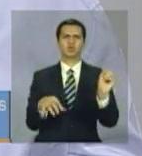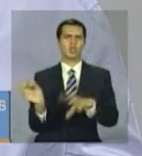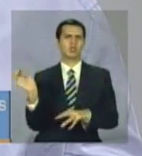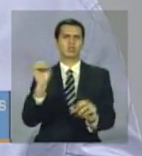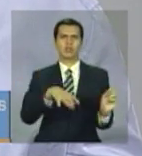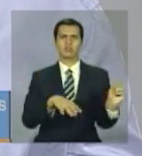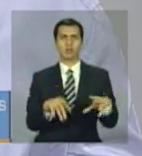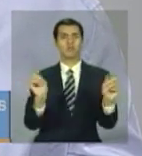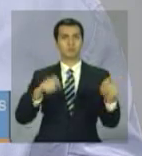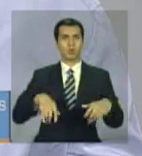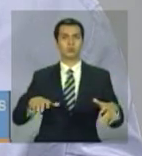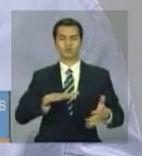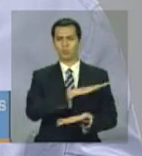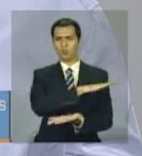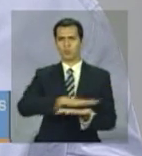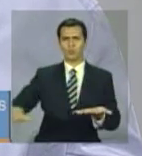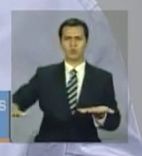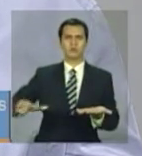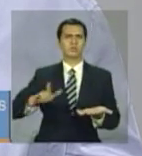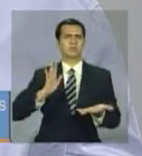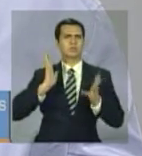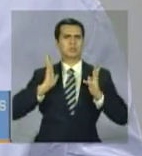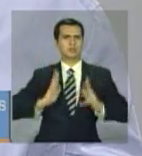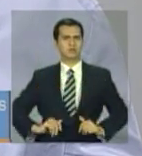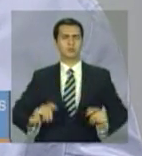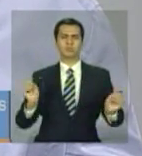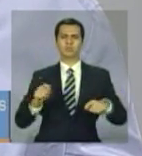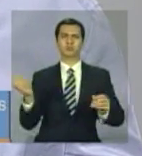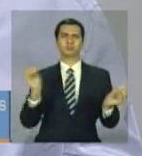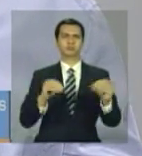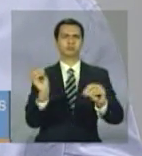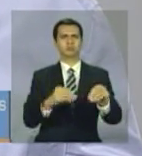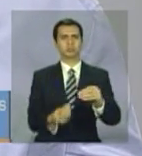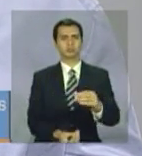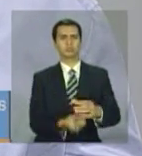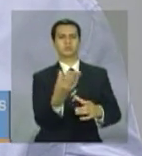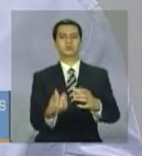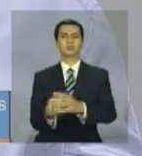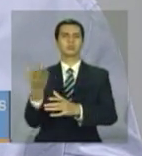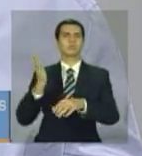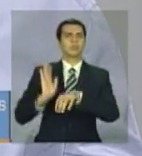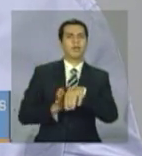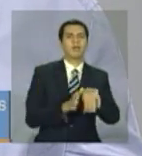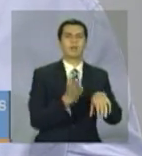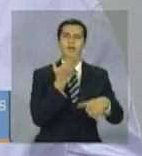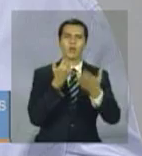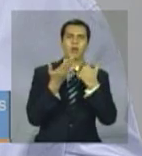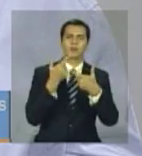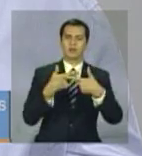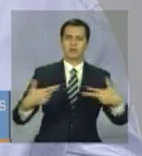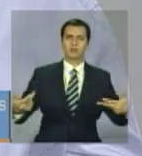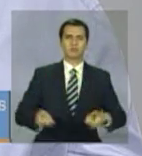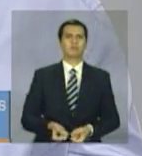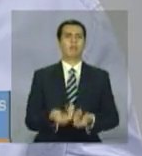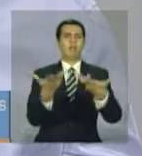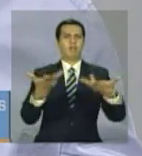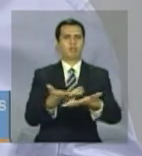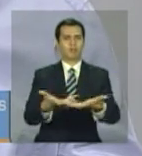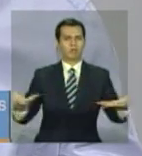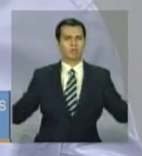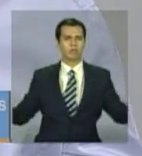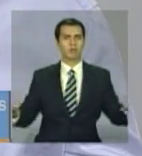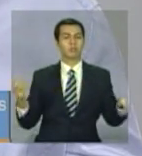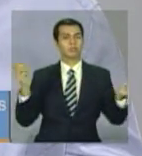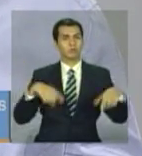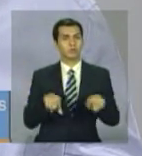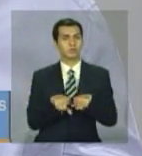ser limpo cada vez mais, você tem ali a propriedade de plantar ali verduras, alface, né, legumes, né, trabalhar até com planta de forração de